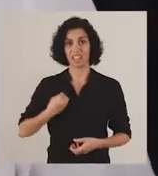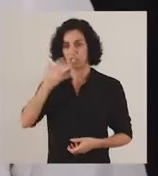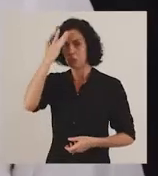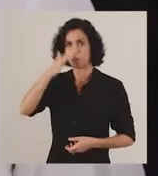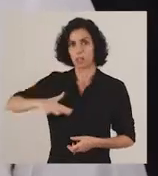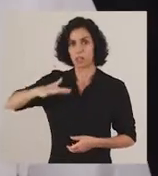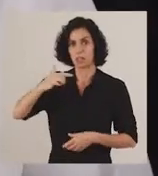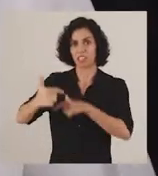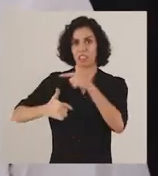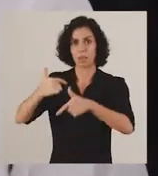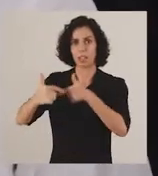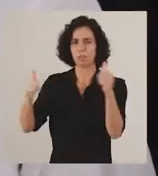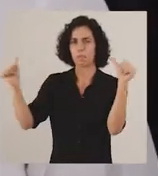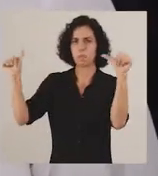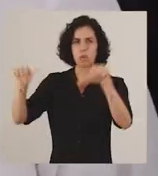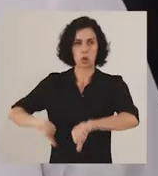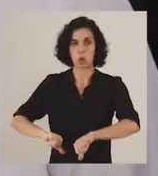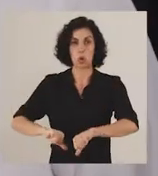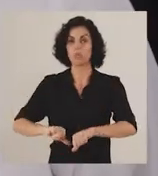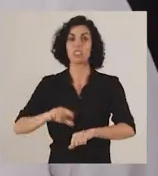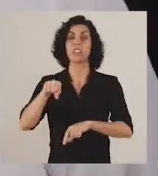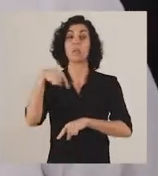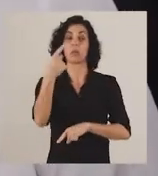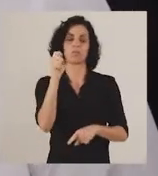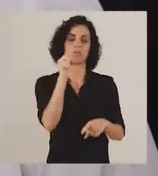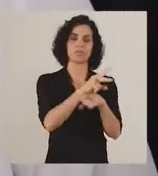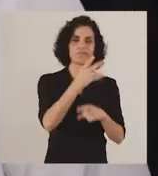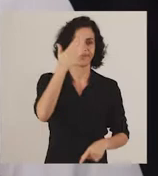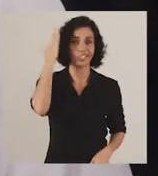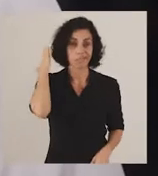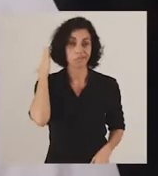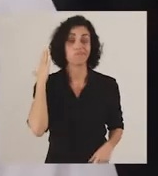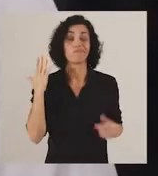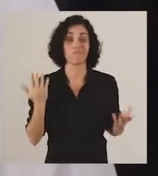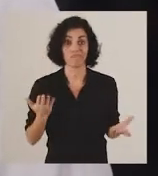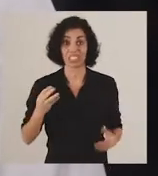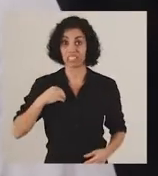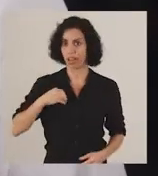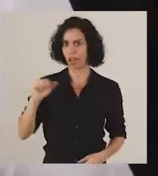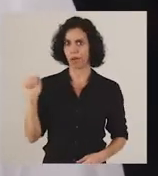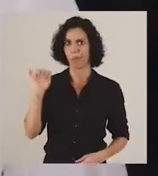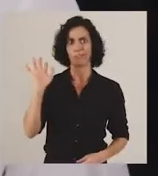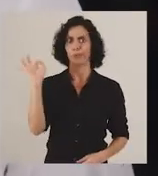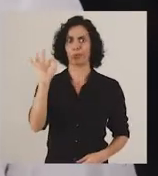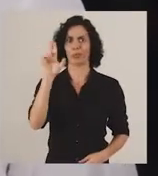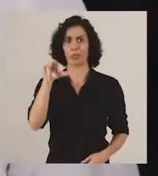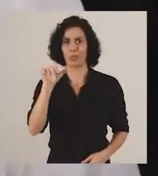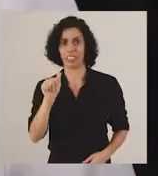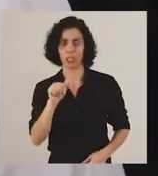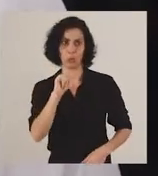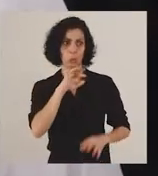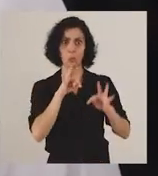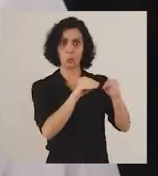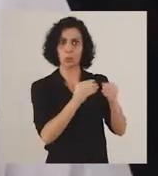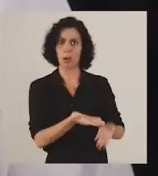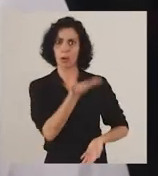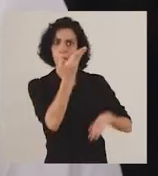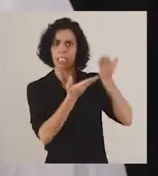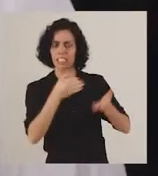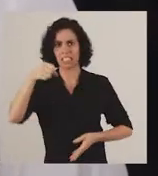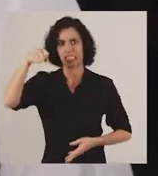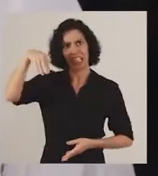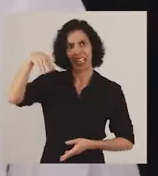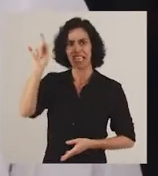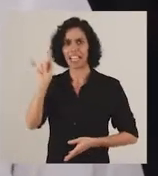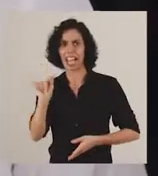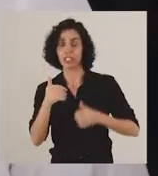A vida do trabalhador piorou muito depois que o sistema colocou o Temer no poder. Só o salário não aumenta, tudo sobe. Botijão